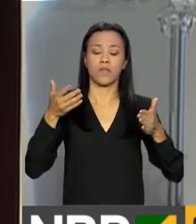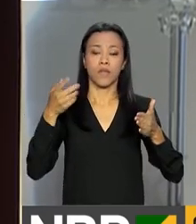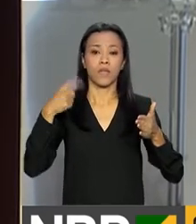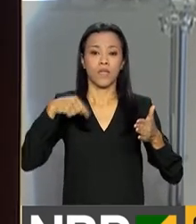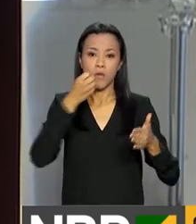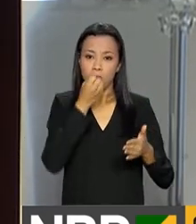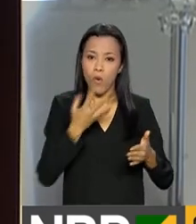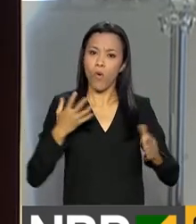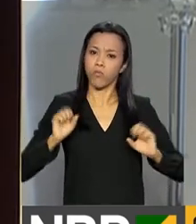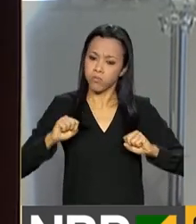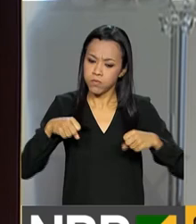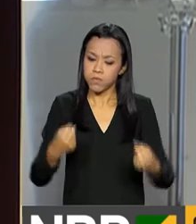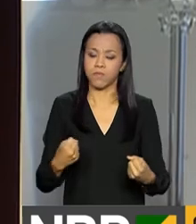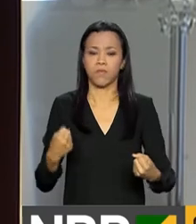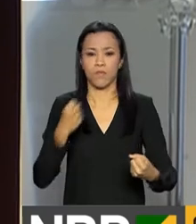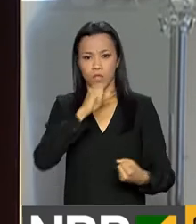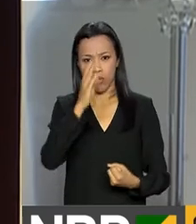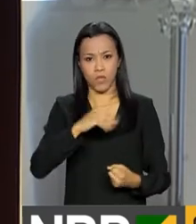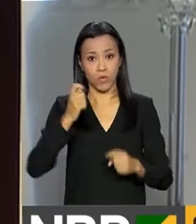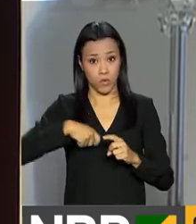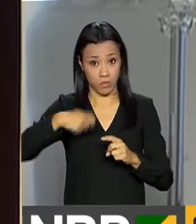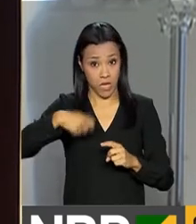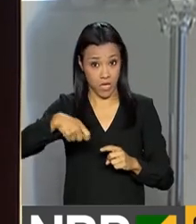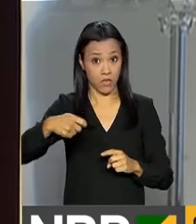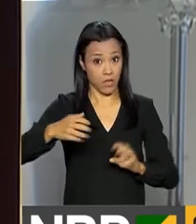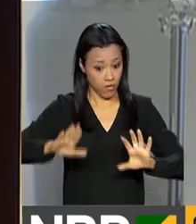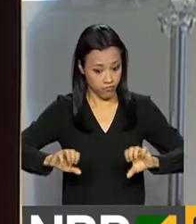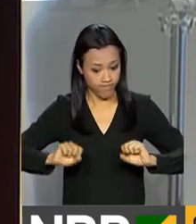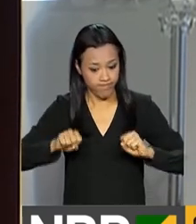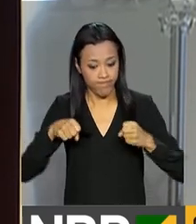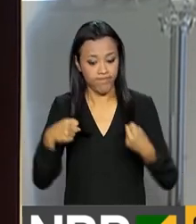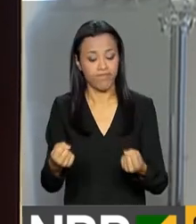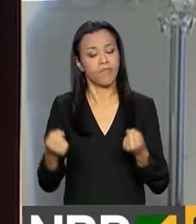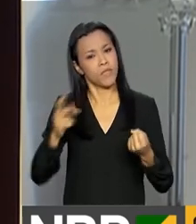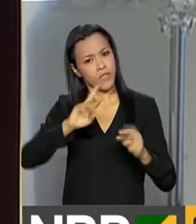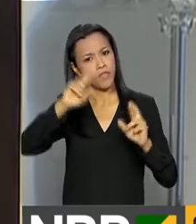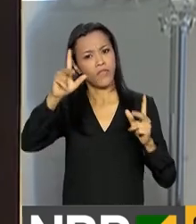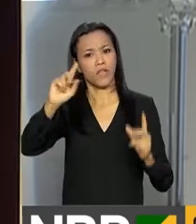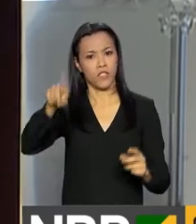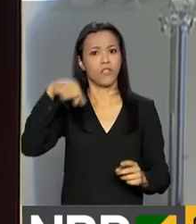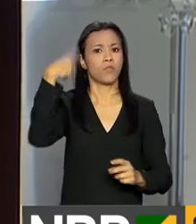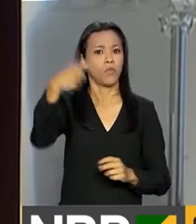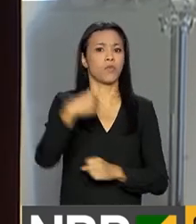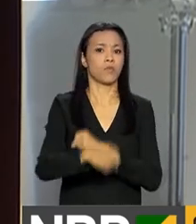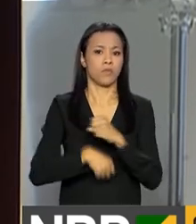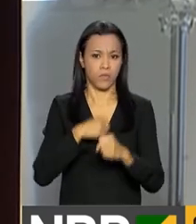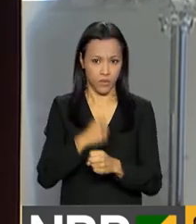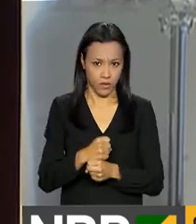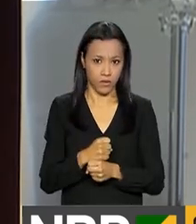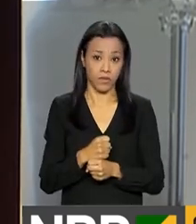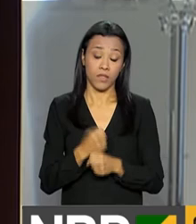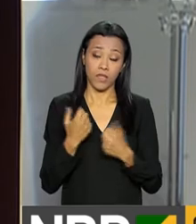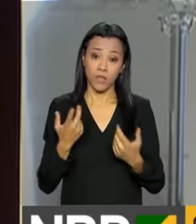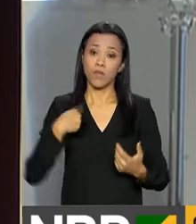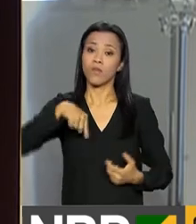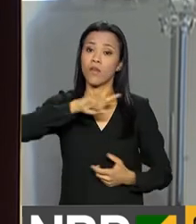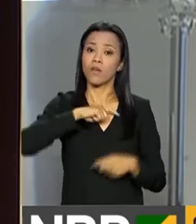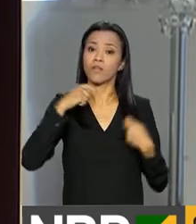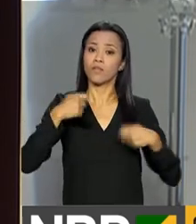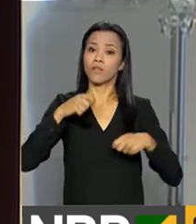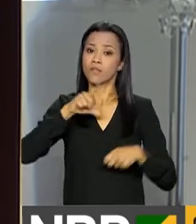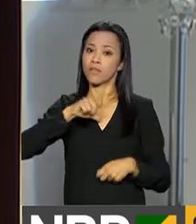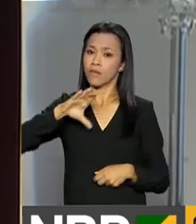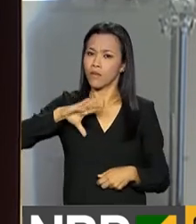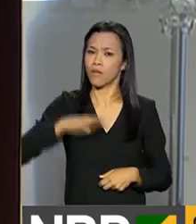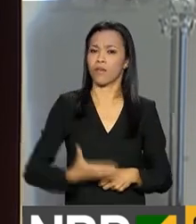Brasil vem acumulando nos últimos meses pode ser muito diferente no próximo ano. Então, acho que a gente precisa ter a coragem de enfrentar